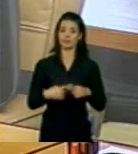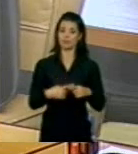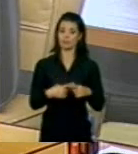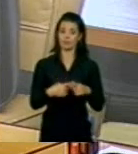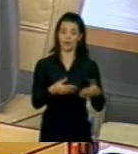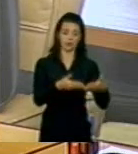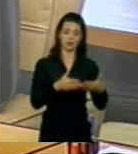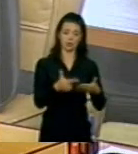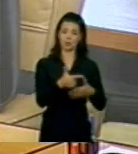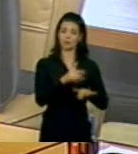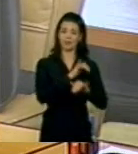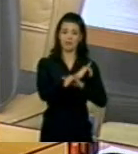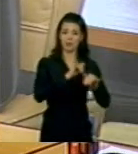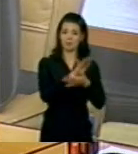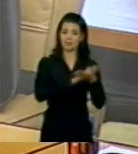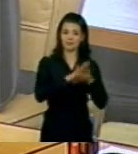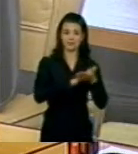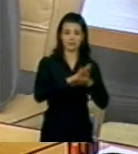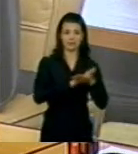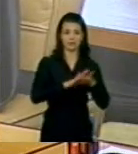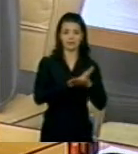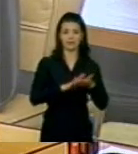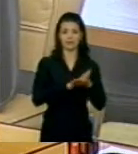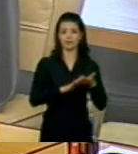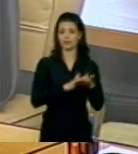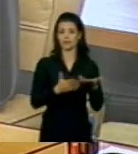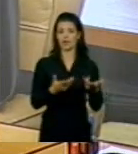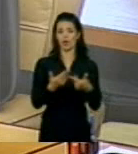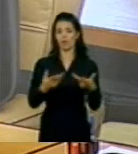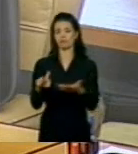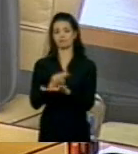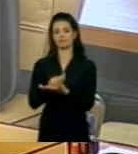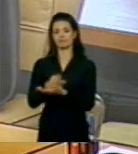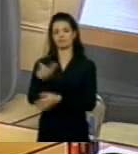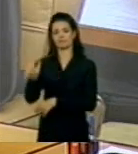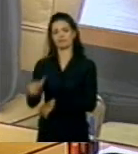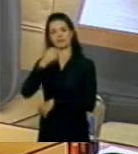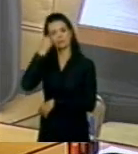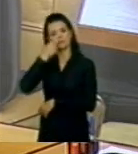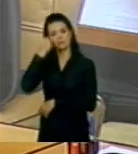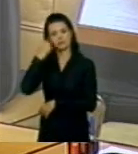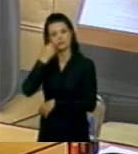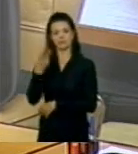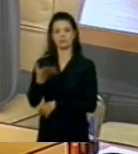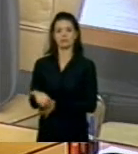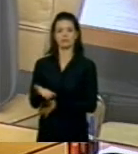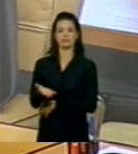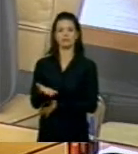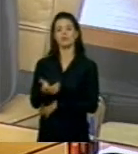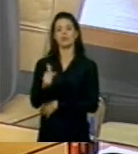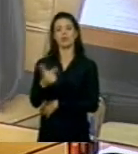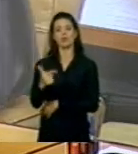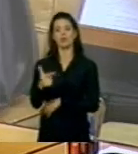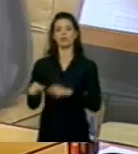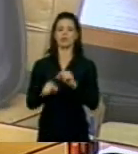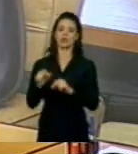qualquer menção à prisão de parlamentar e é fato notório que a referida decisão não determinou nem redundou em